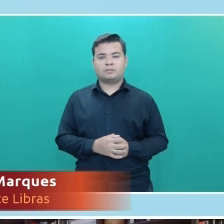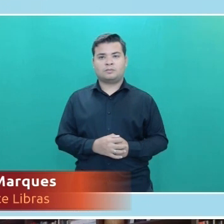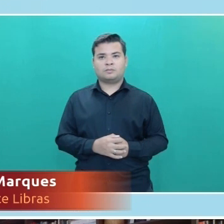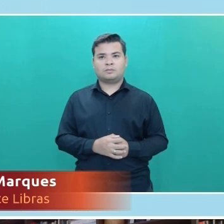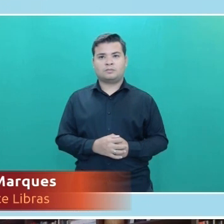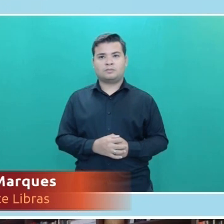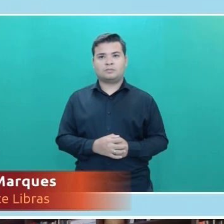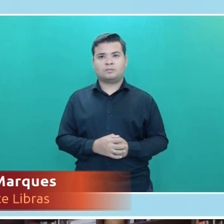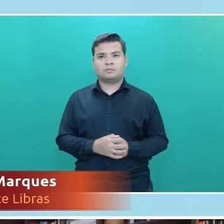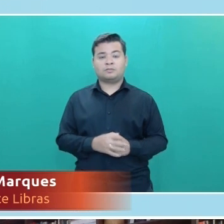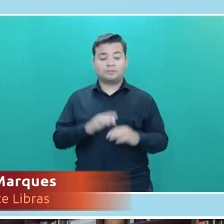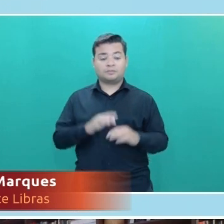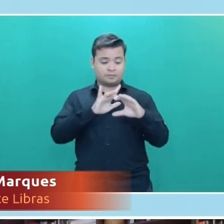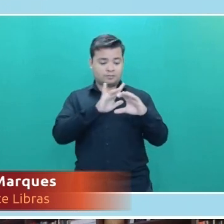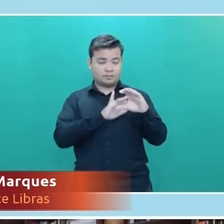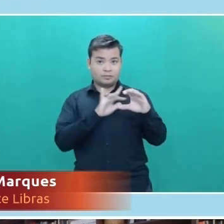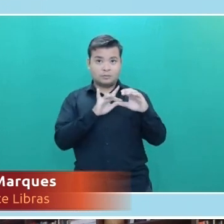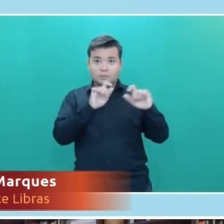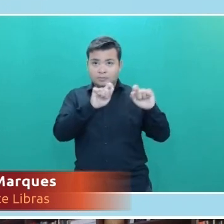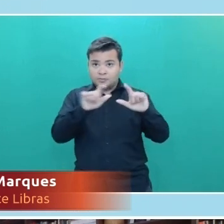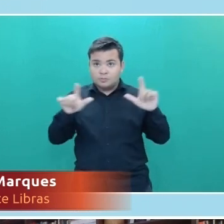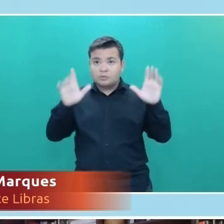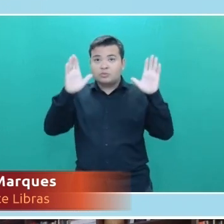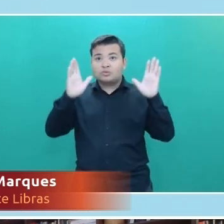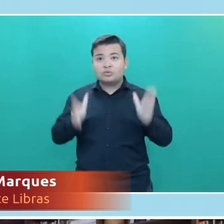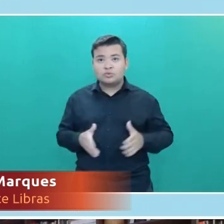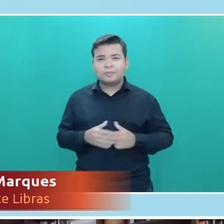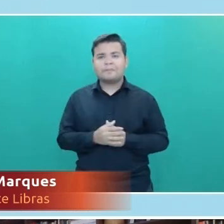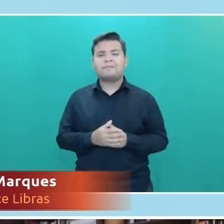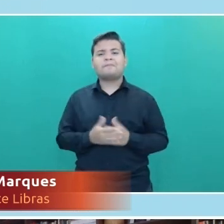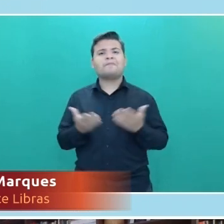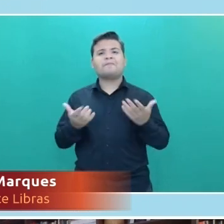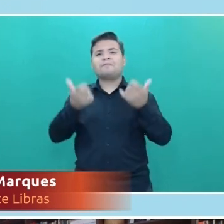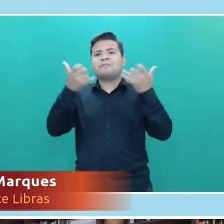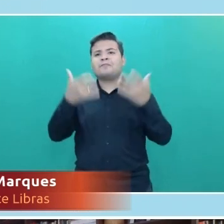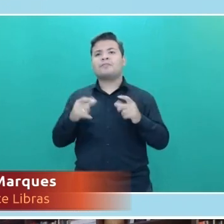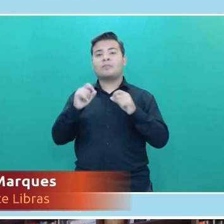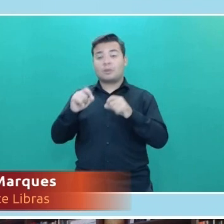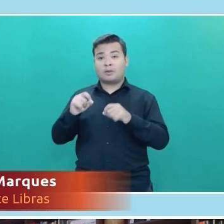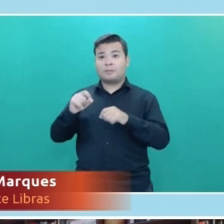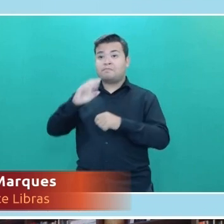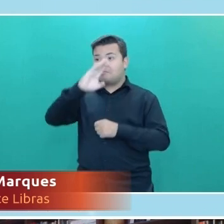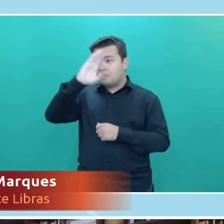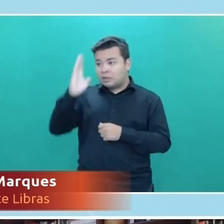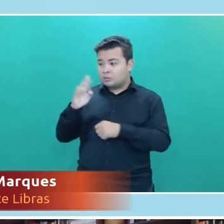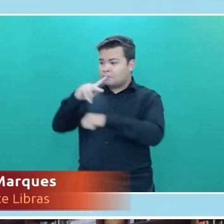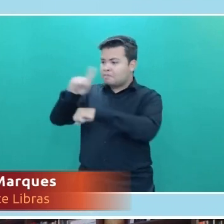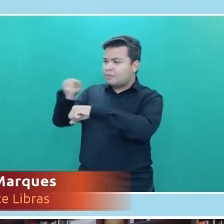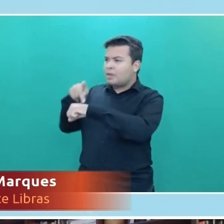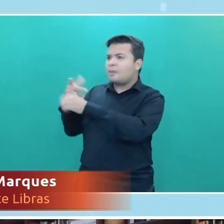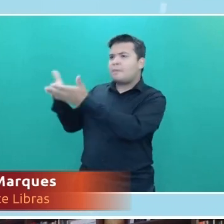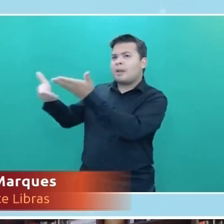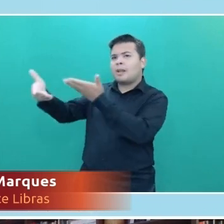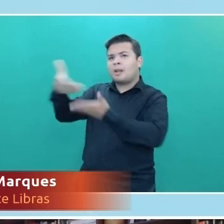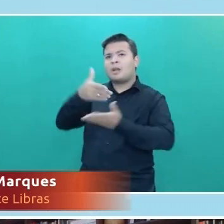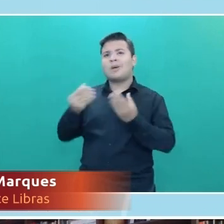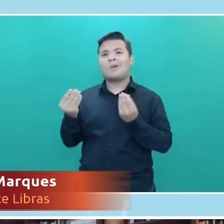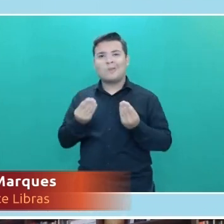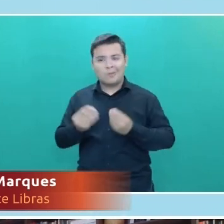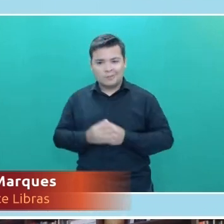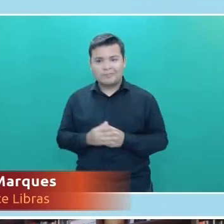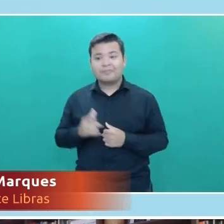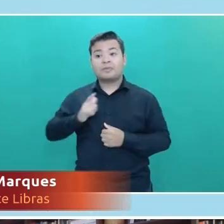Estamos de volta com Conexões de hoje para falar a respeito da política externa brasileira. E eu conto com 2 convidados.